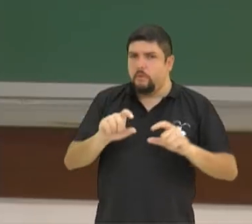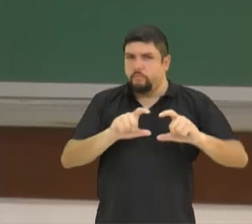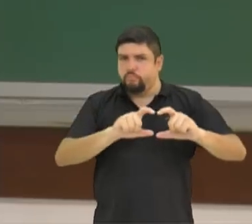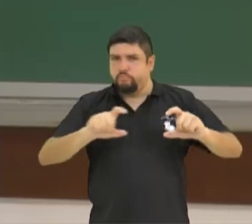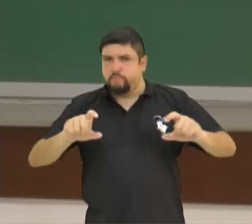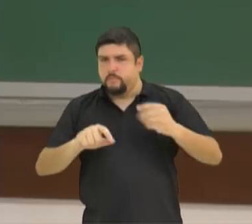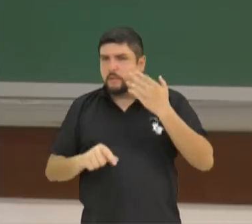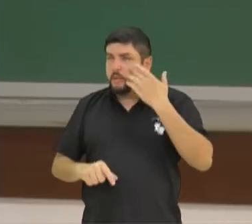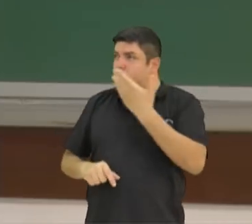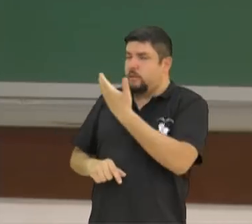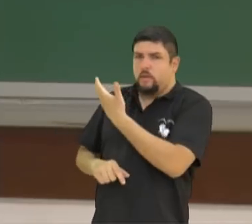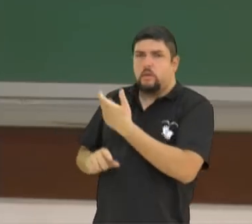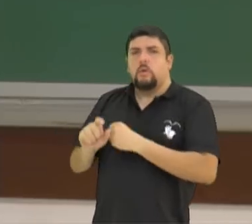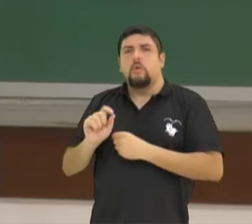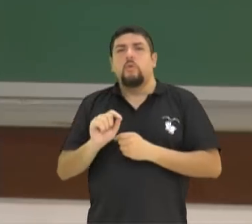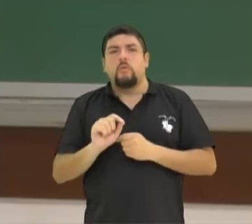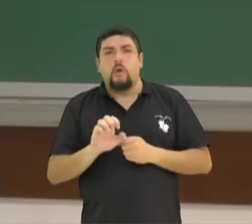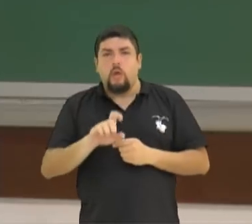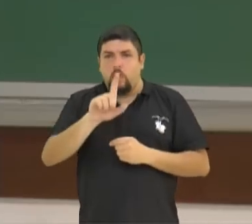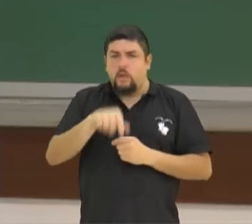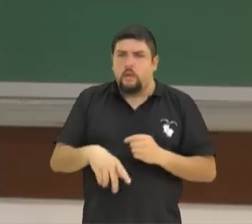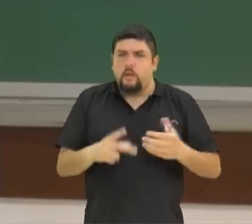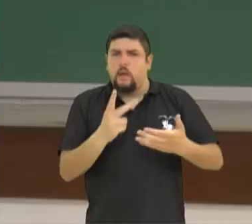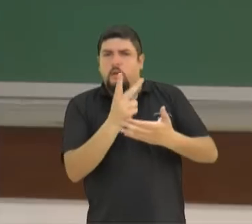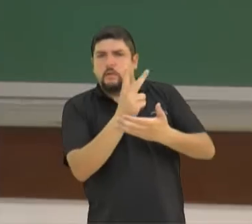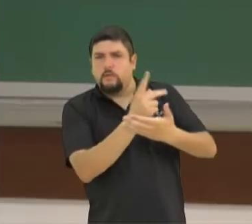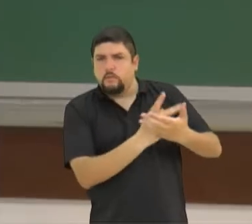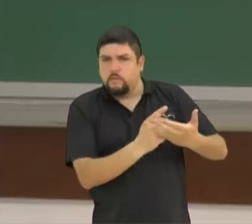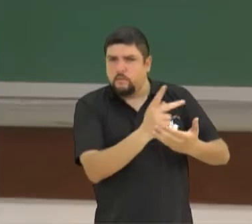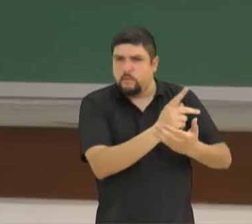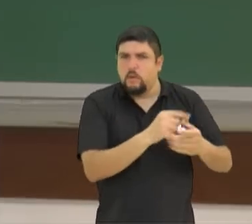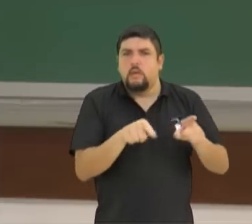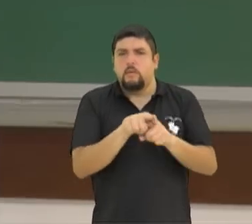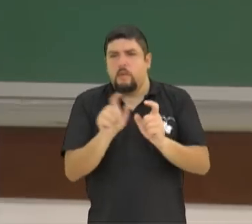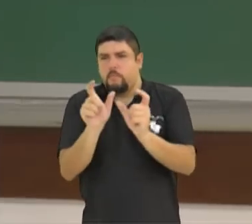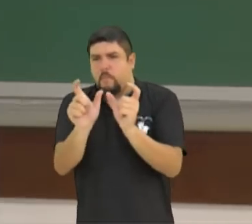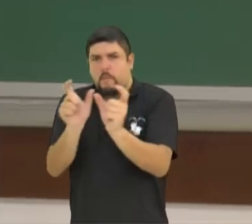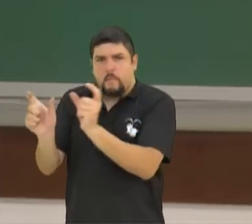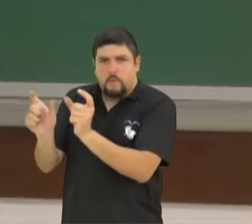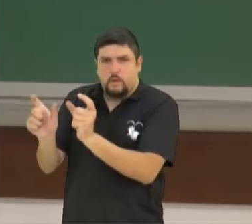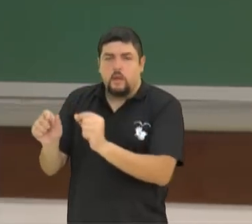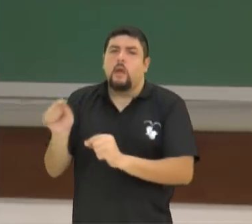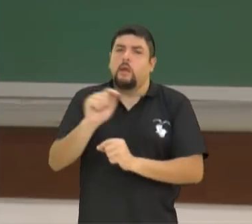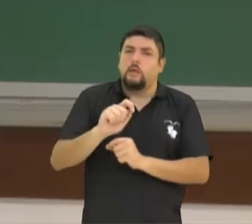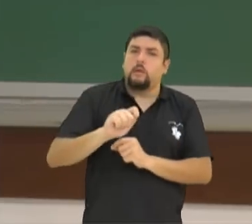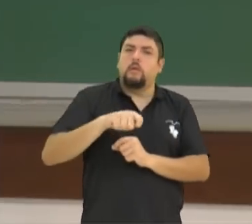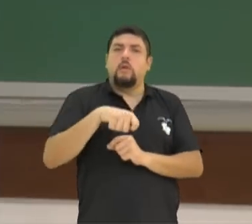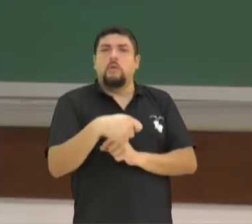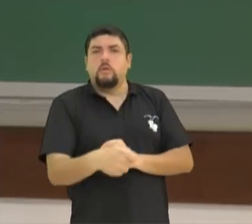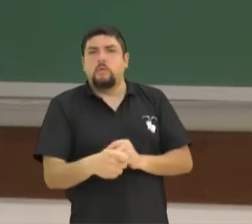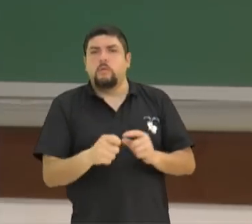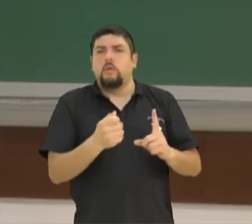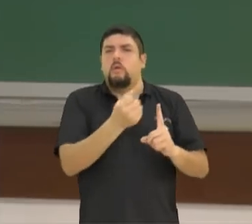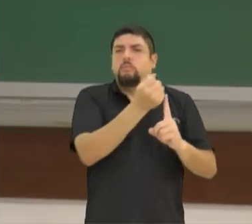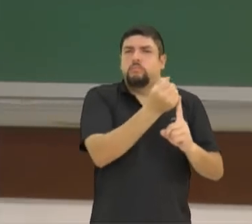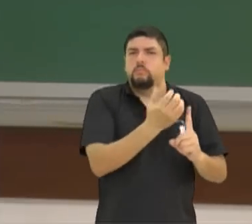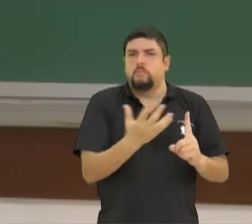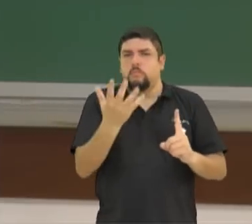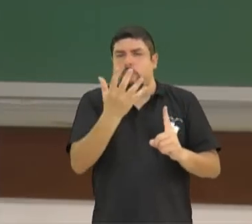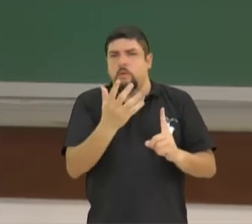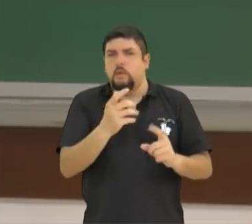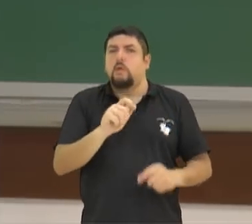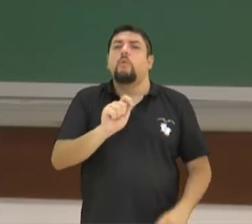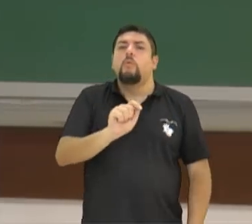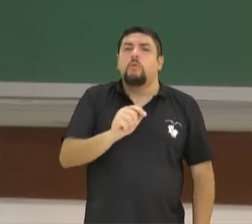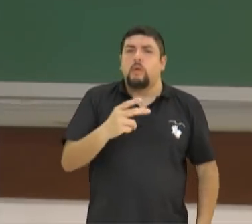por elementos da linguagem verbal e não verbal. A linguagem não verbal são as imagens e as ilustrações,